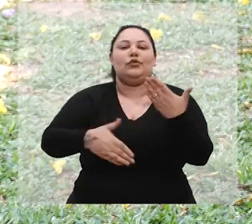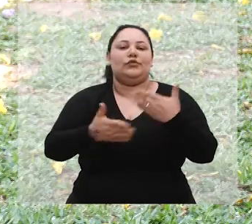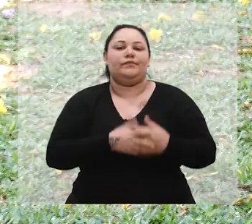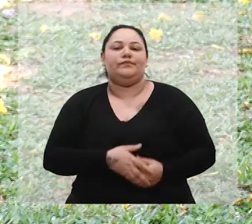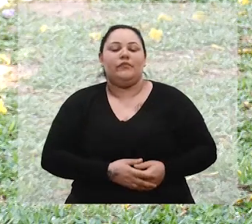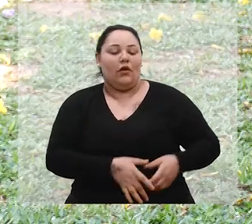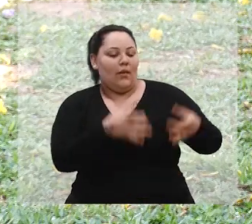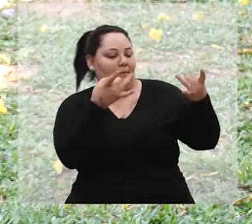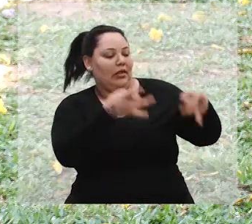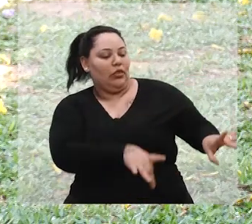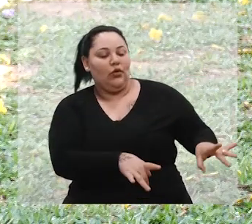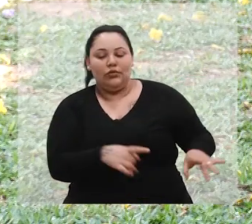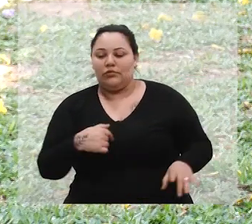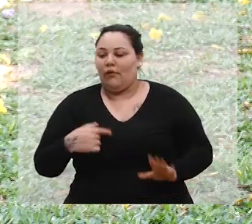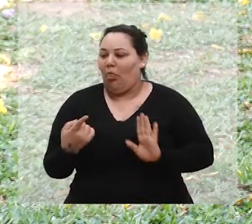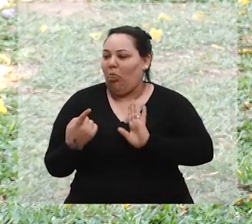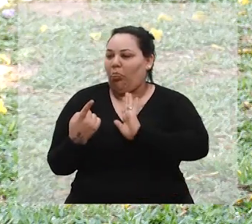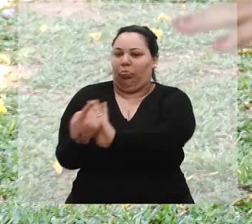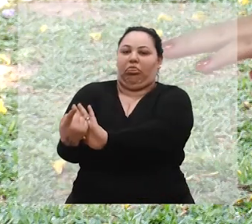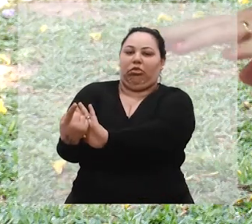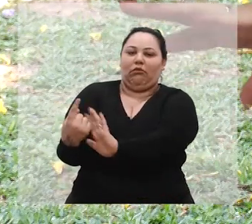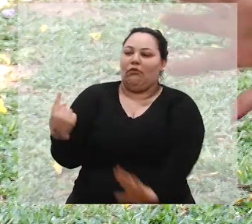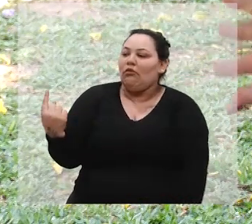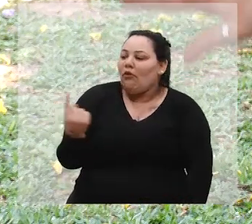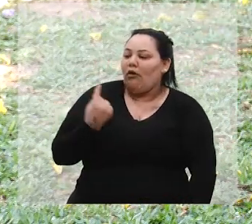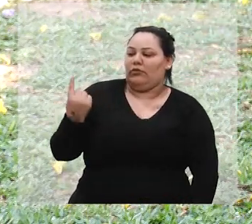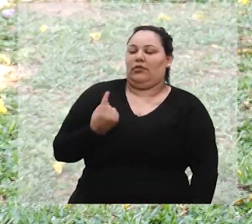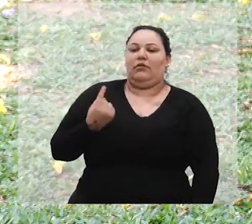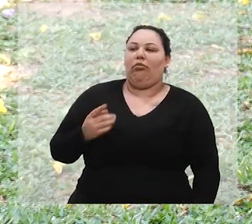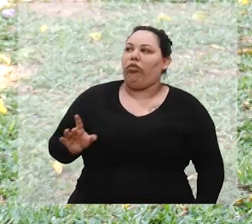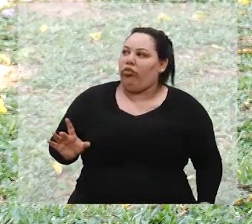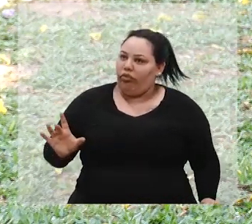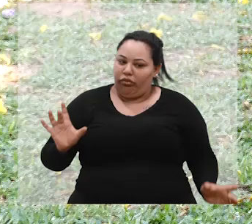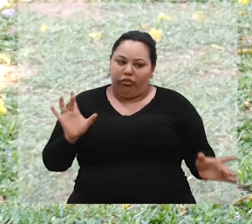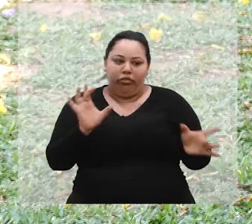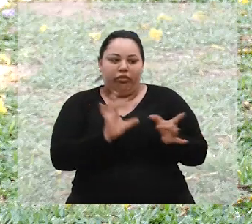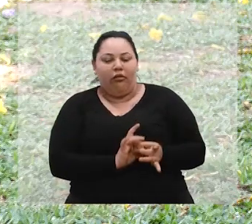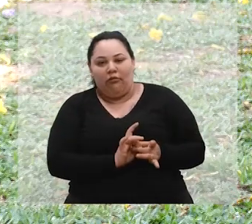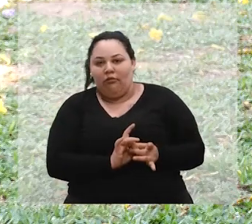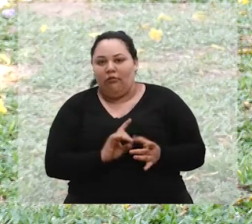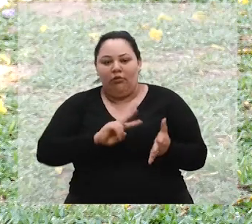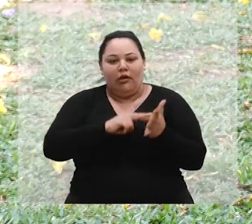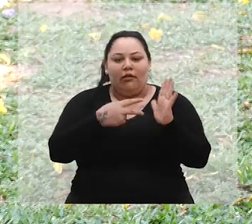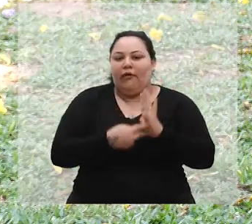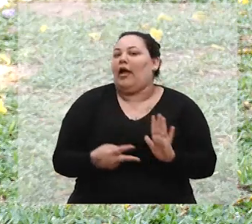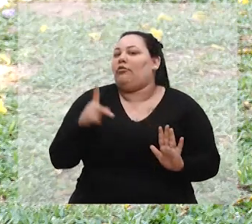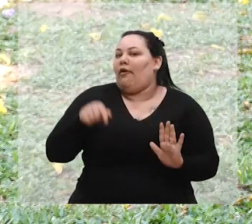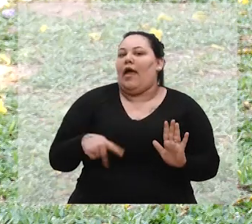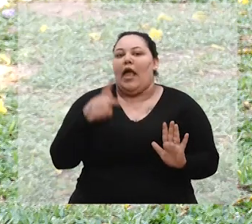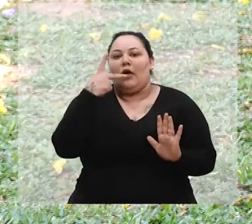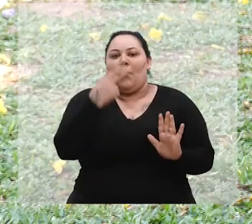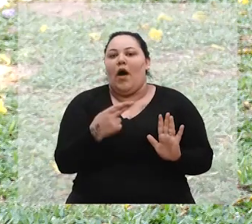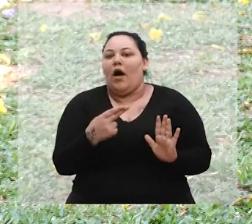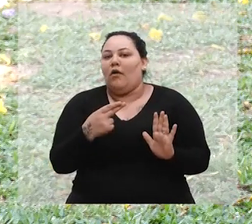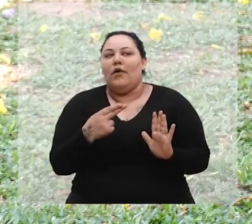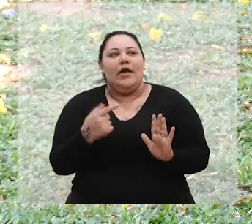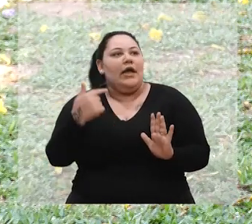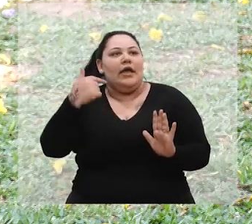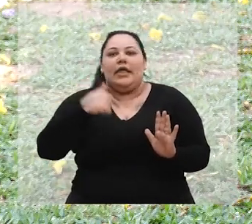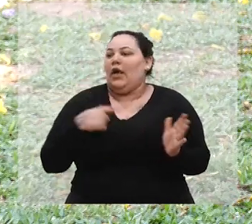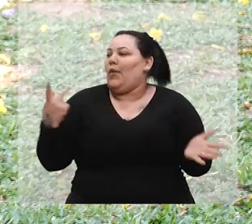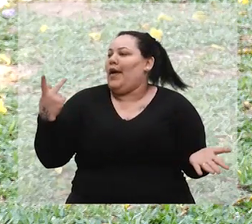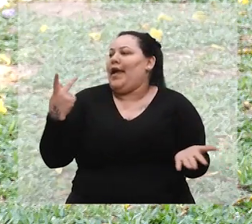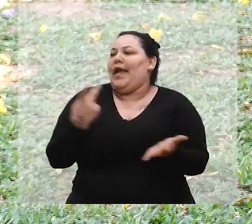o desamparo, a solidão, o isolamento, tudo isso significa a mesma coisa e significa que você